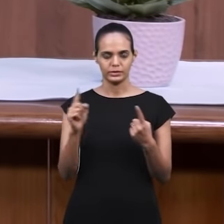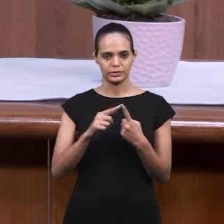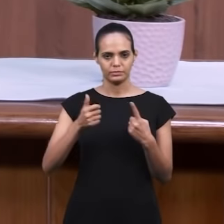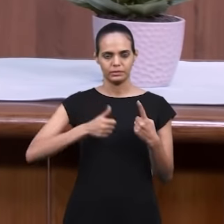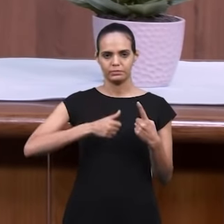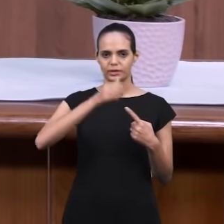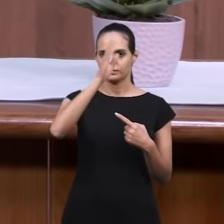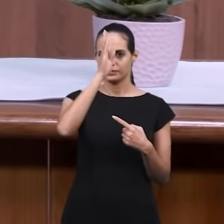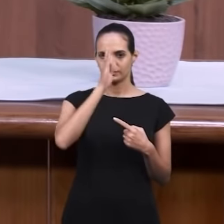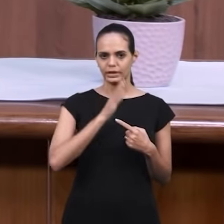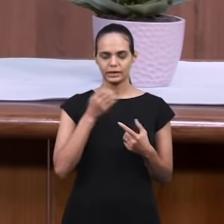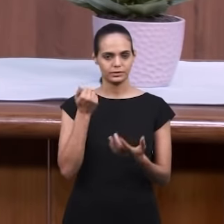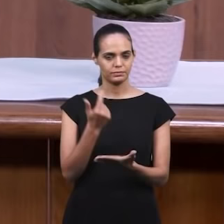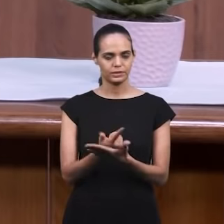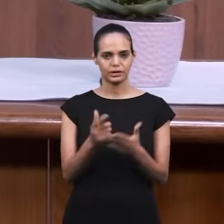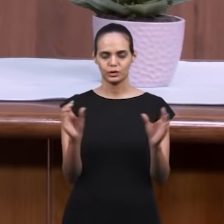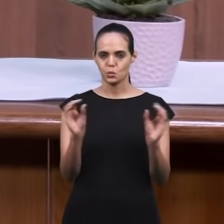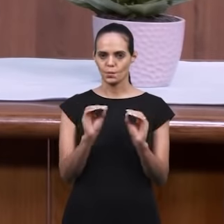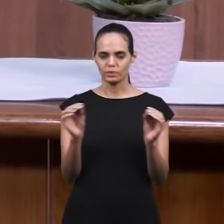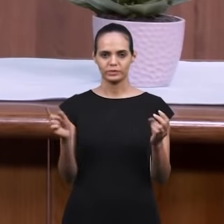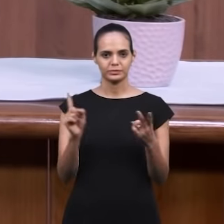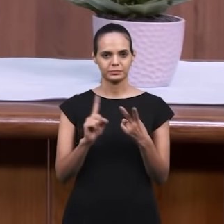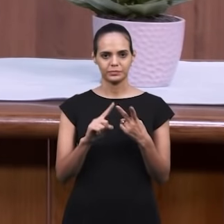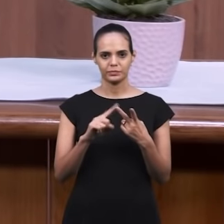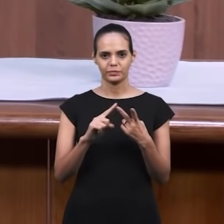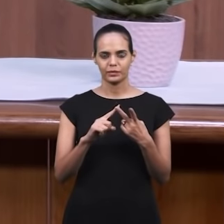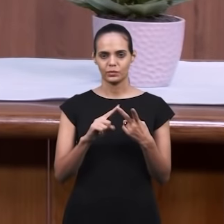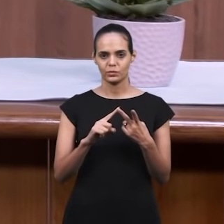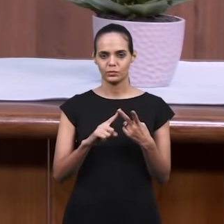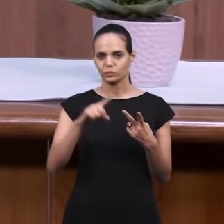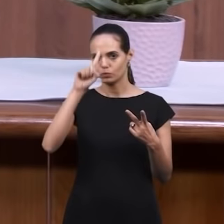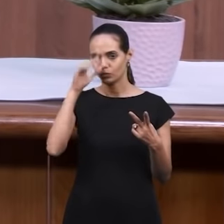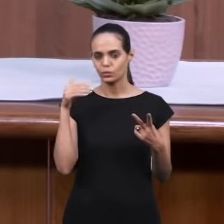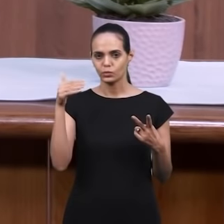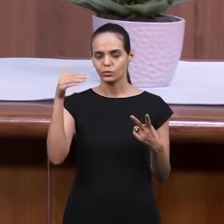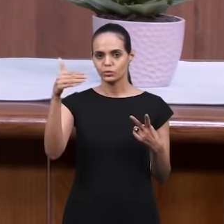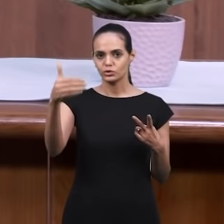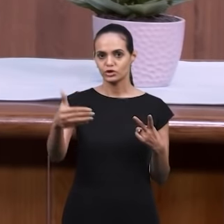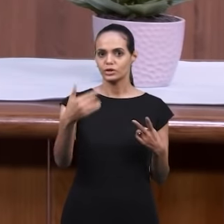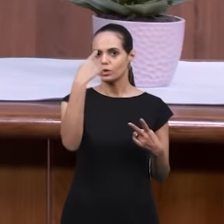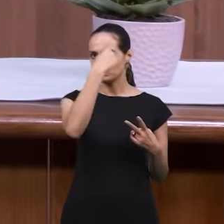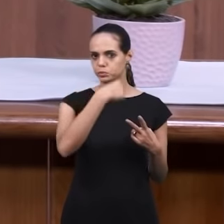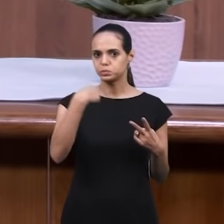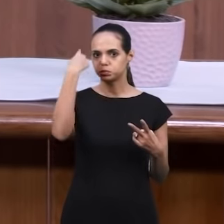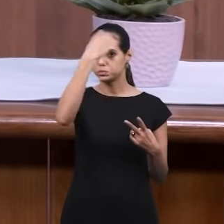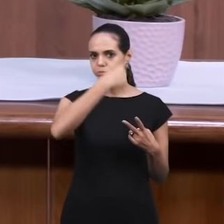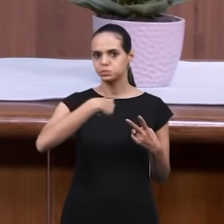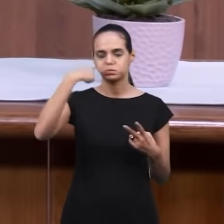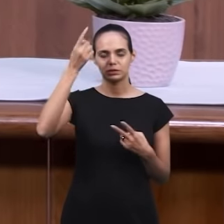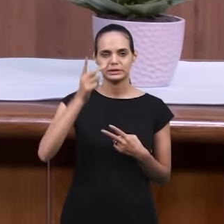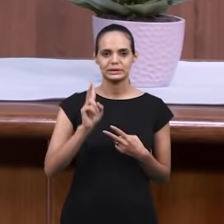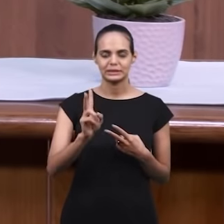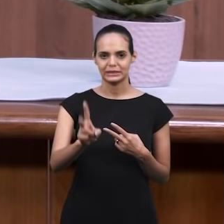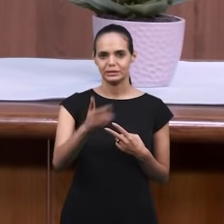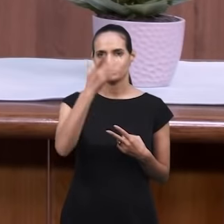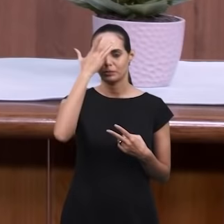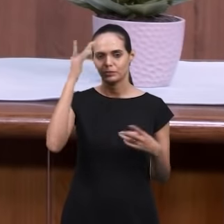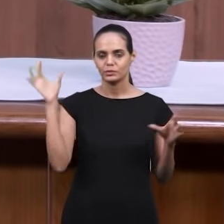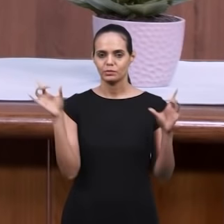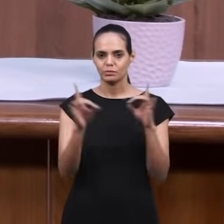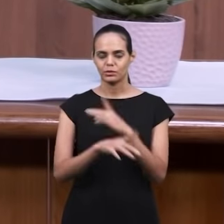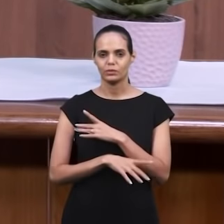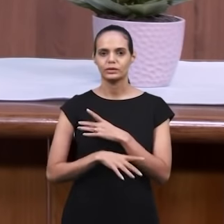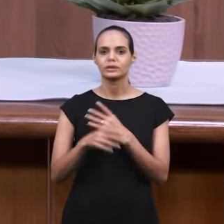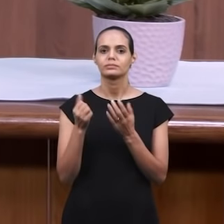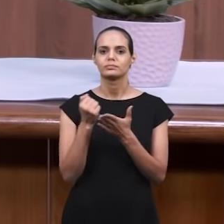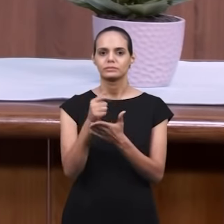isso. Segundo, 24 horas por dia você pode telefonar e haverá alguém pronto para te atender. Terceiro, nós não vamos te